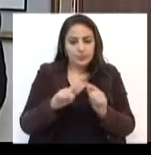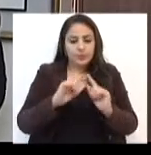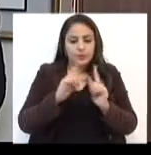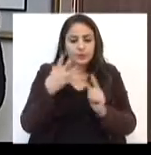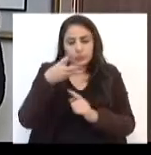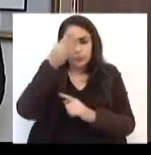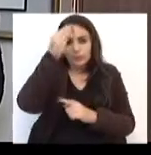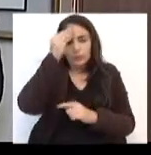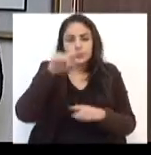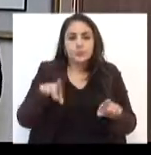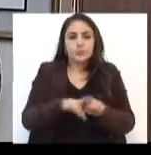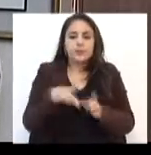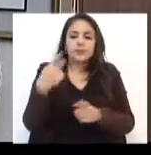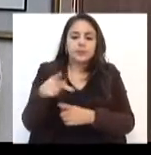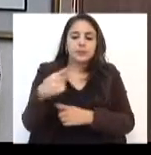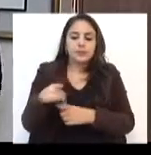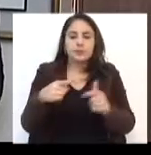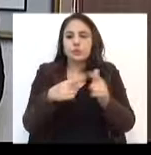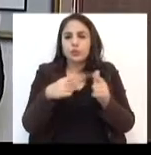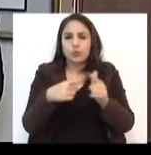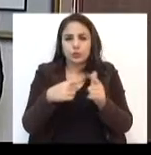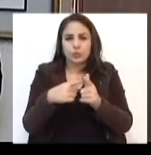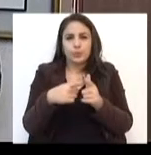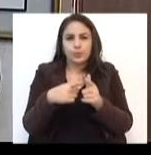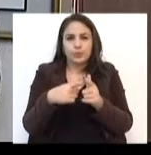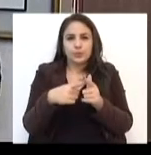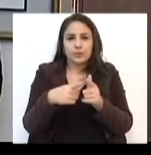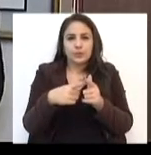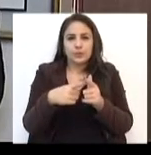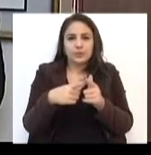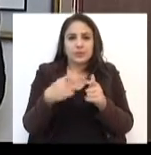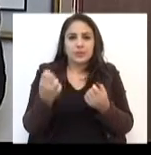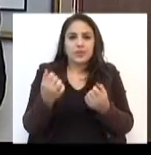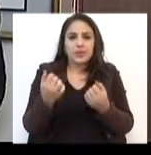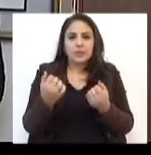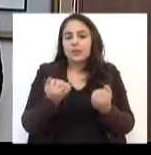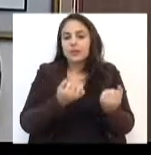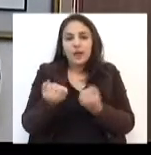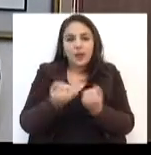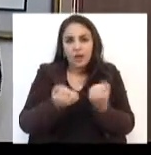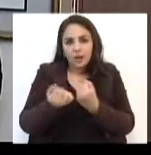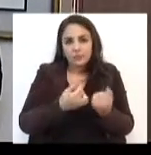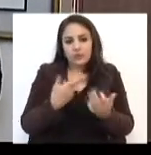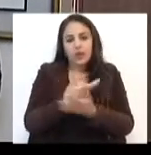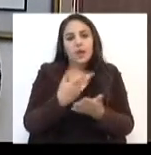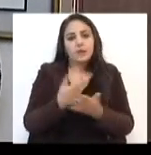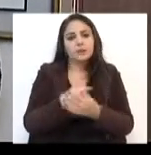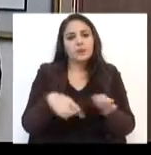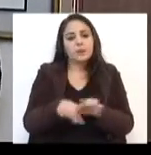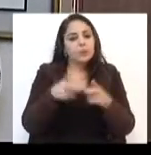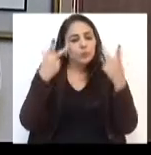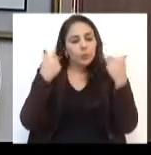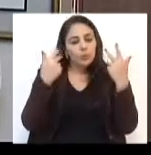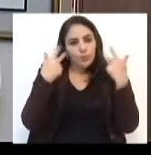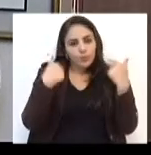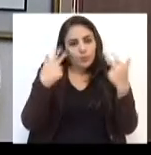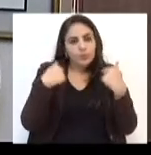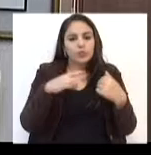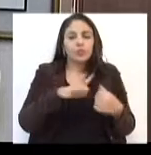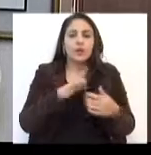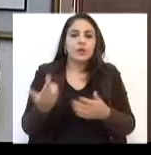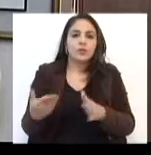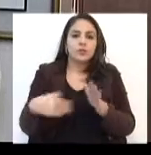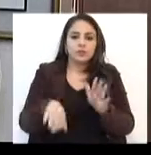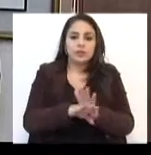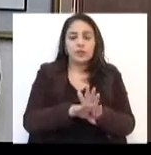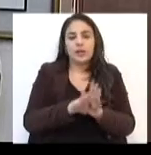entendemos que esses transportes clandestinos, normalmente eles vão parar nas mãos do poder do